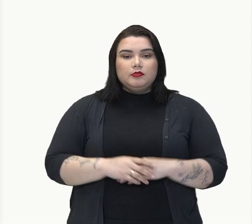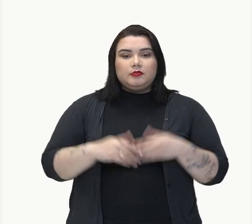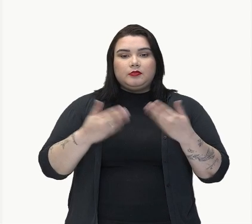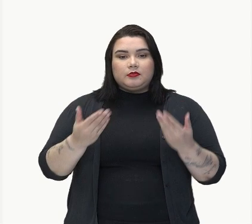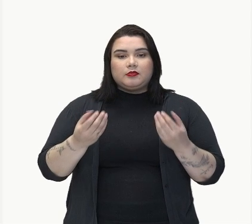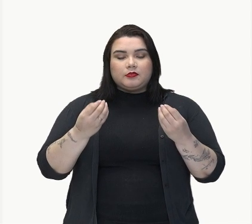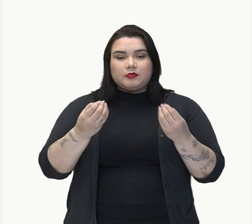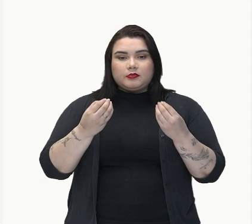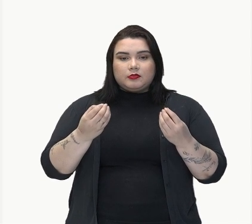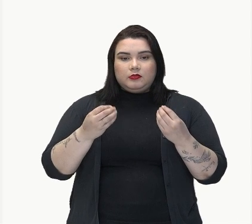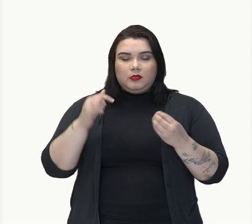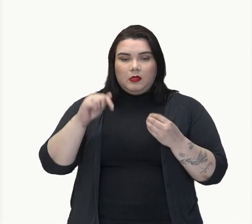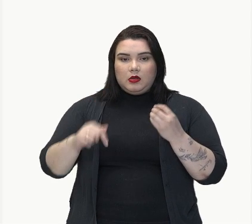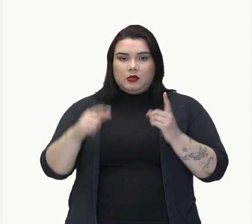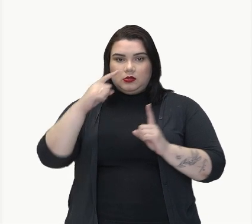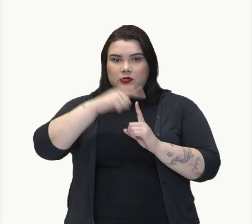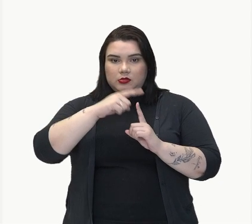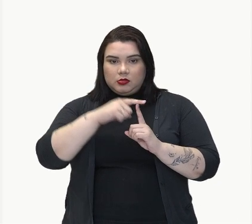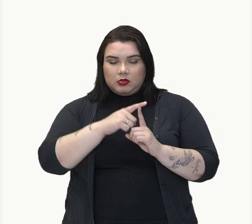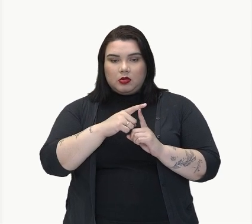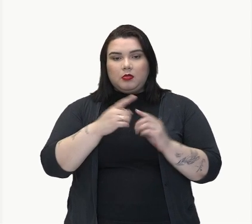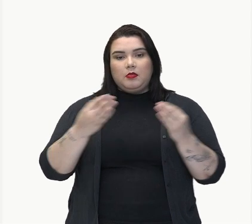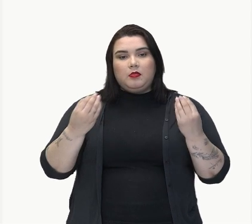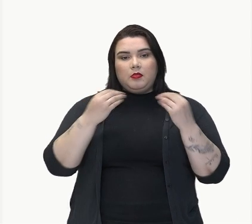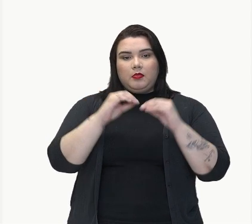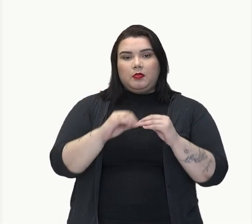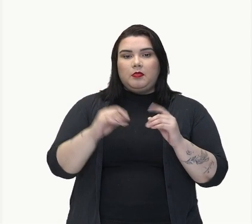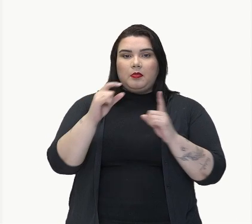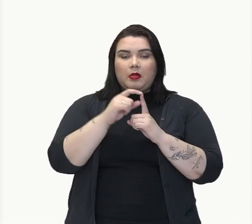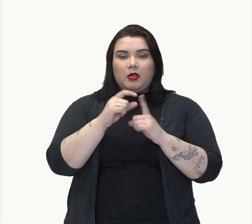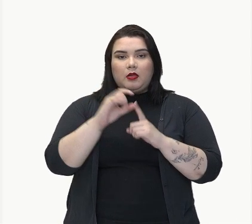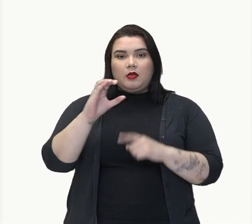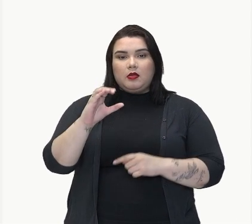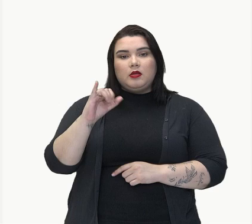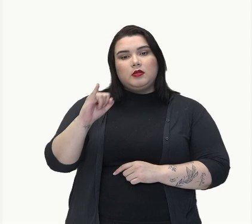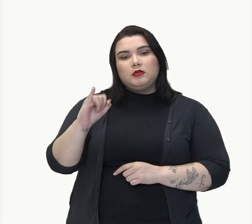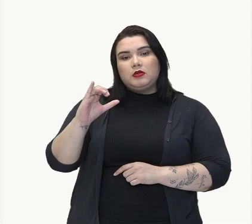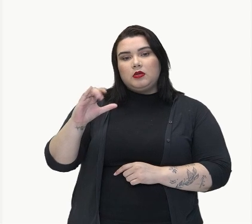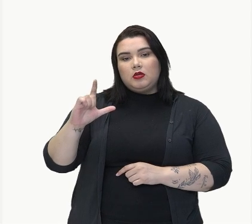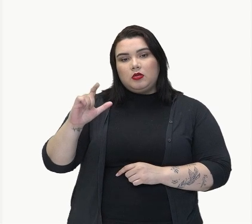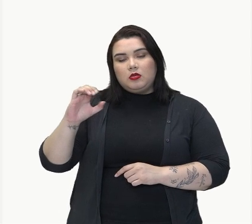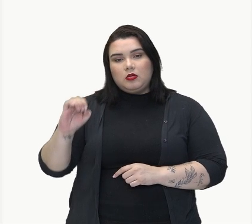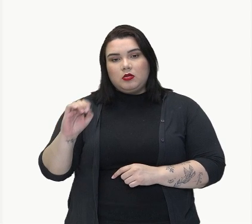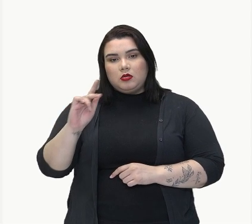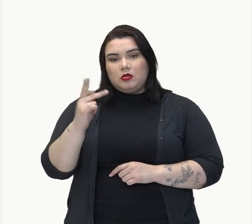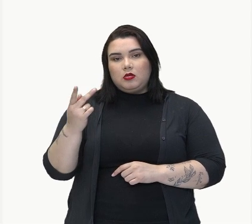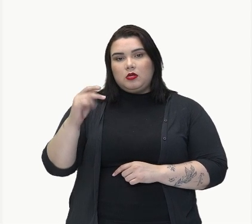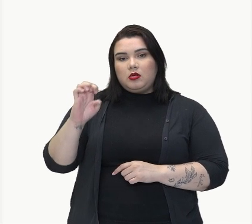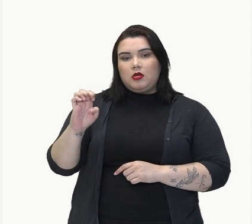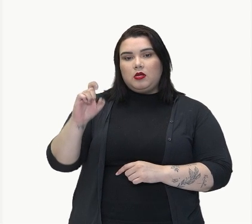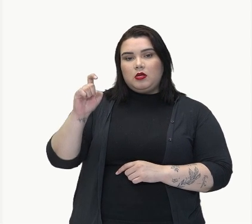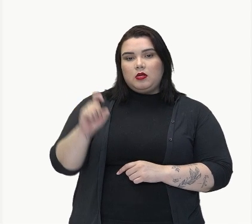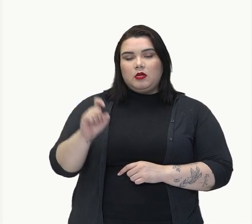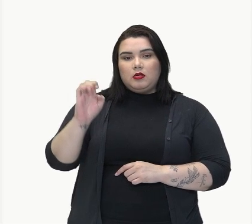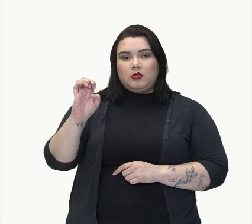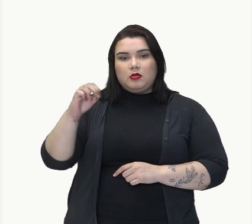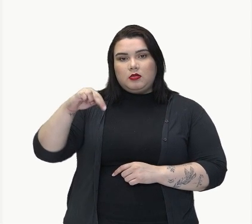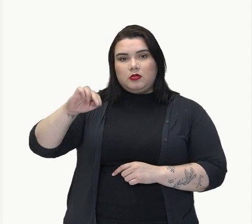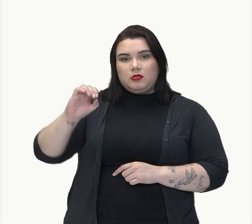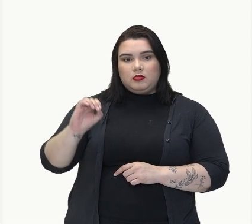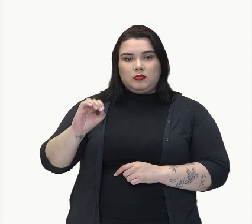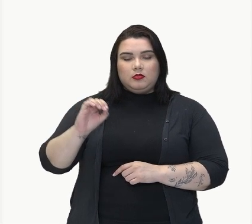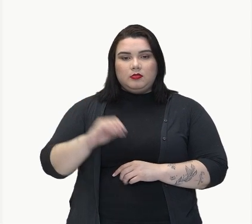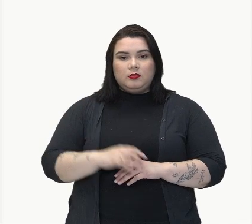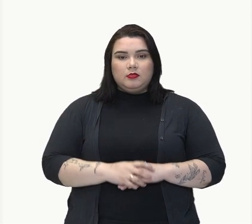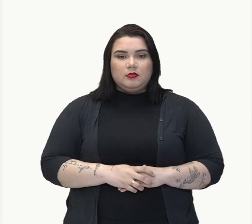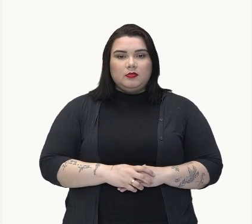composto cíclico, a gente vai colocar a palavra ciclo. Ciclohexeno, tá bom? E